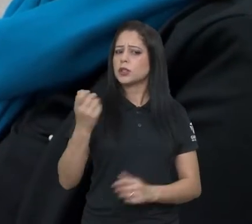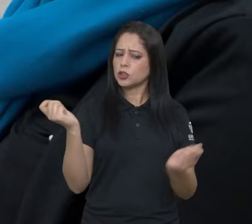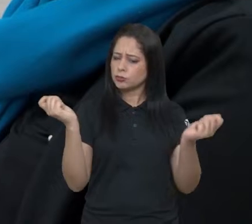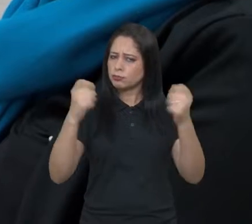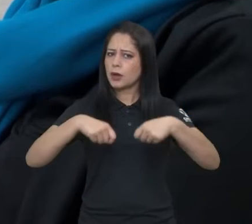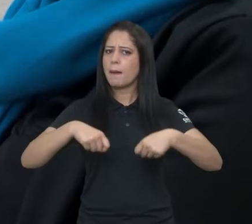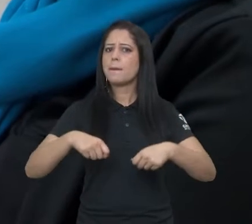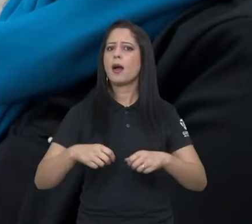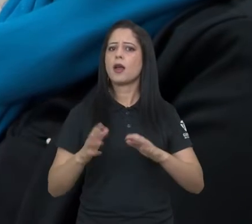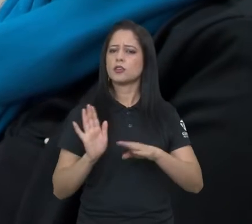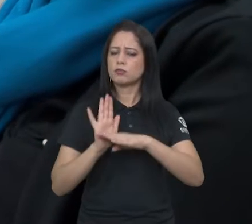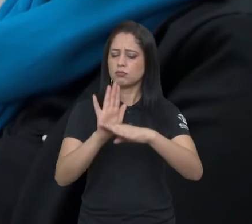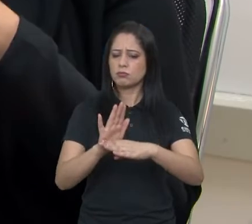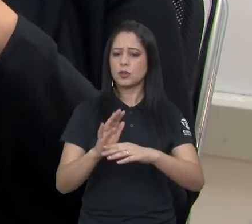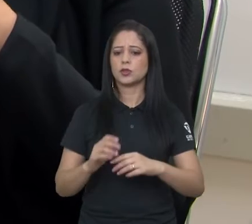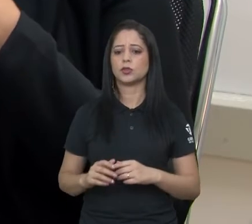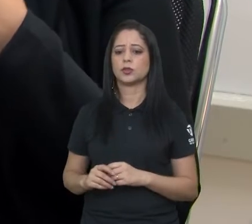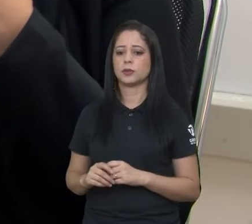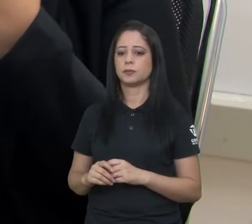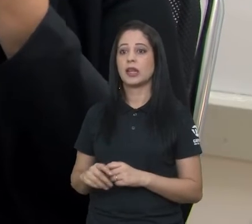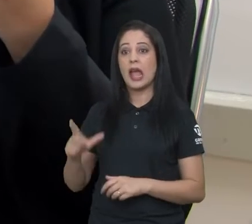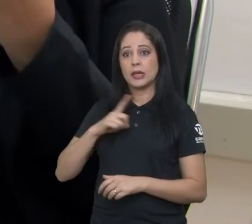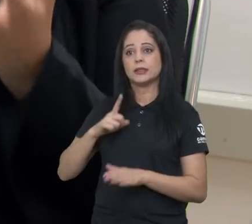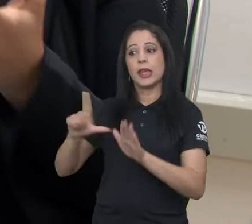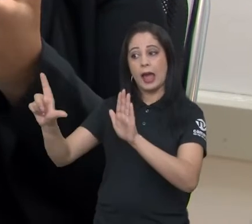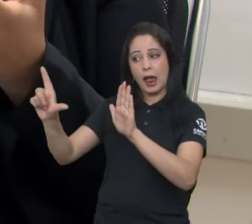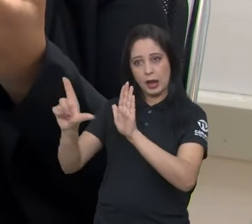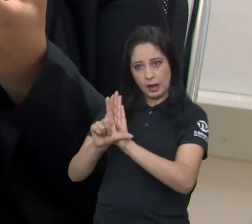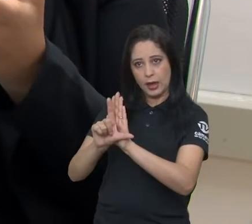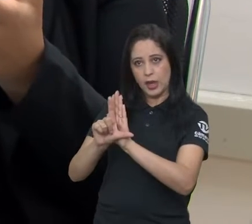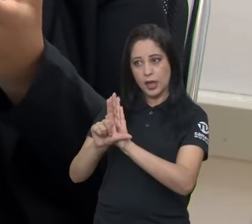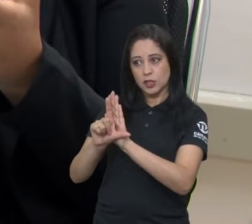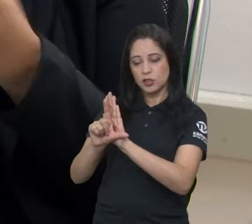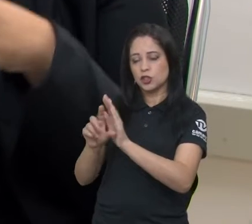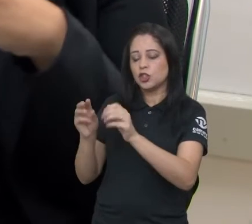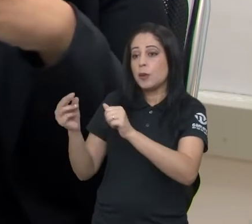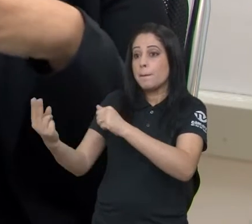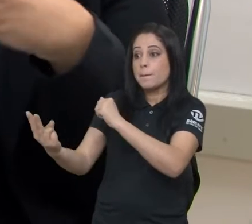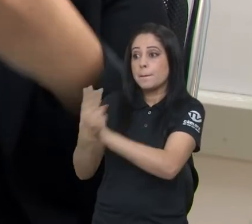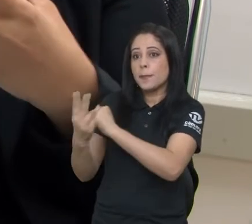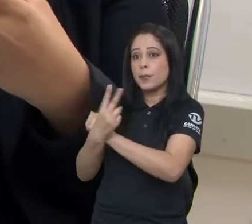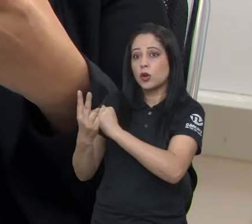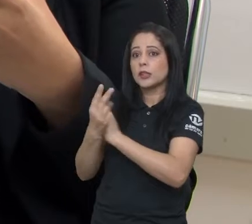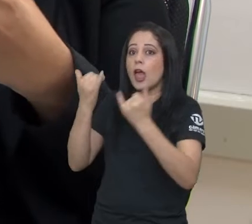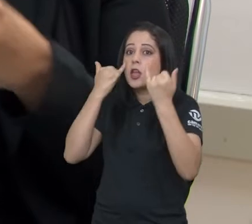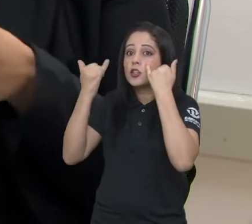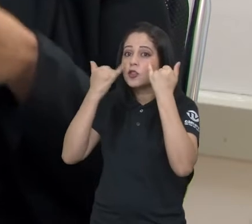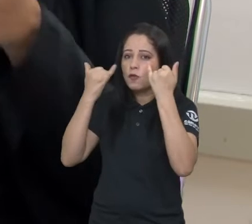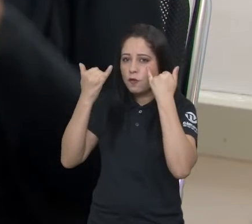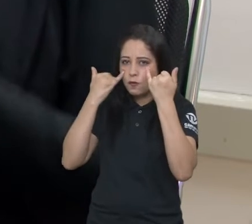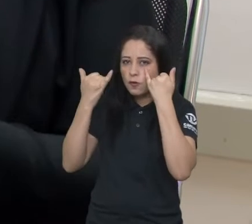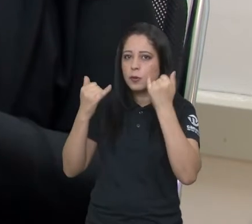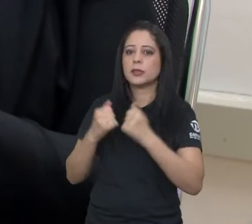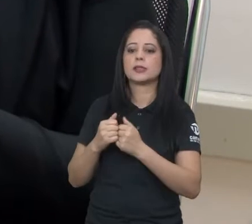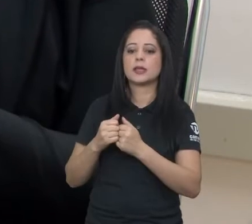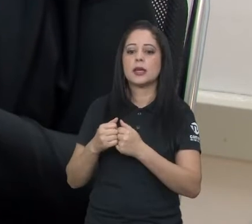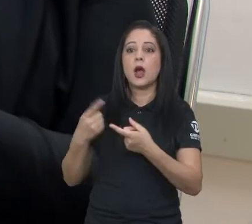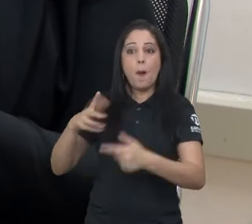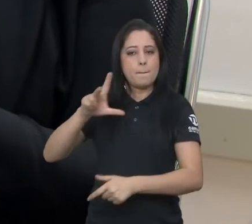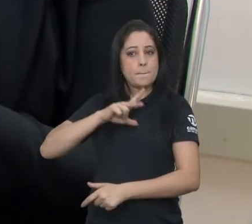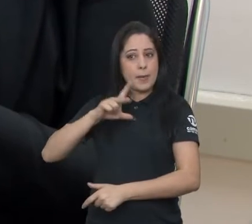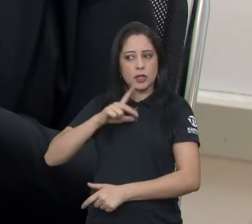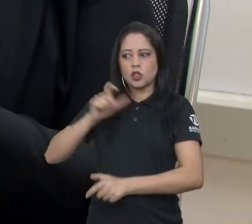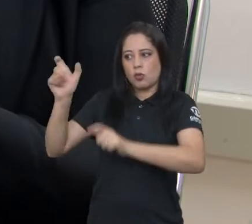sido eficiente em seu papel. A gente tem a Lei Geral de Proteção de Dados dando amparo para proteção